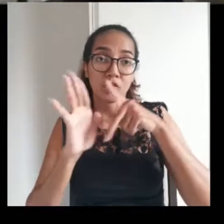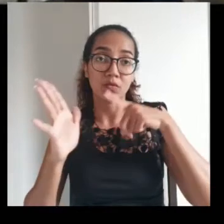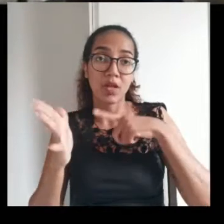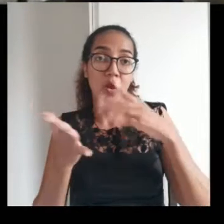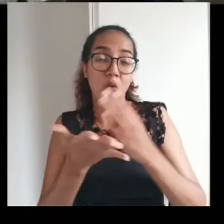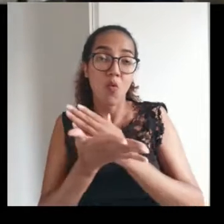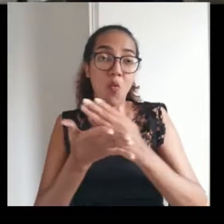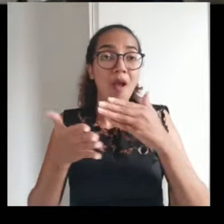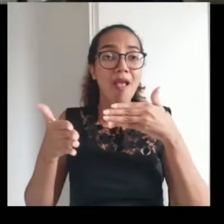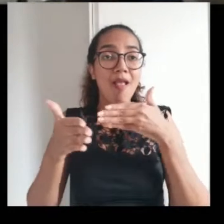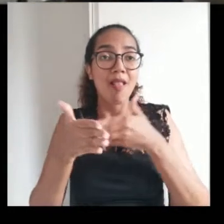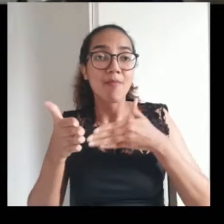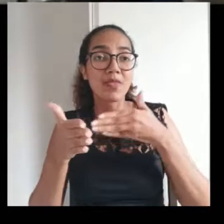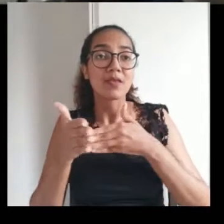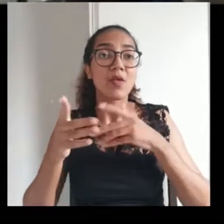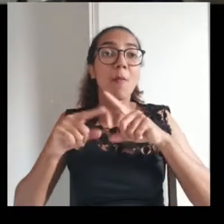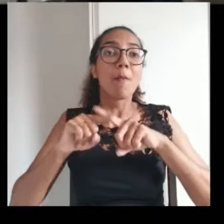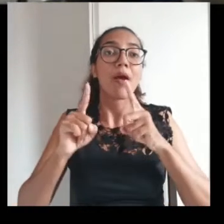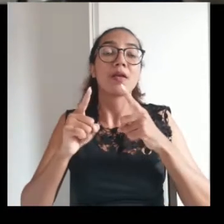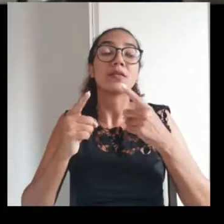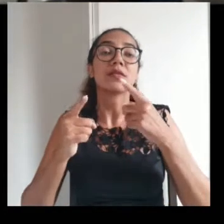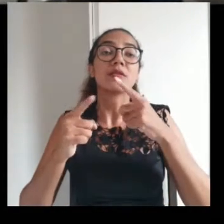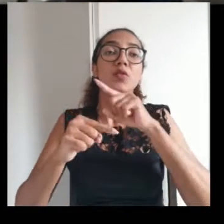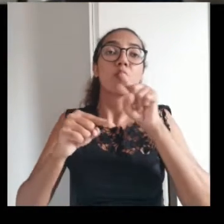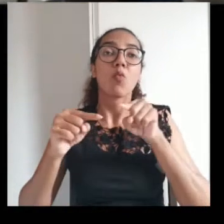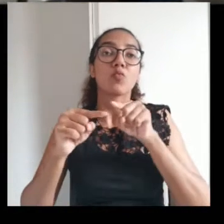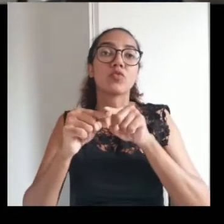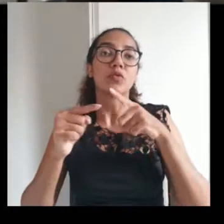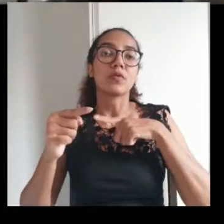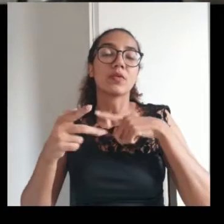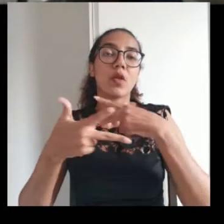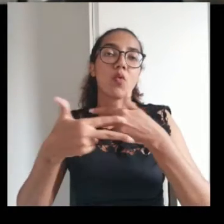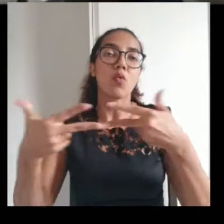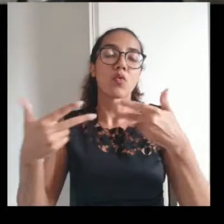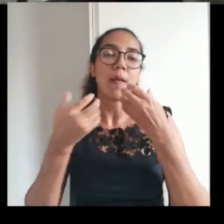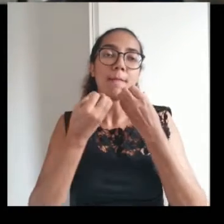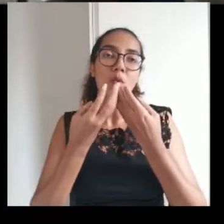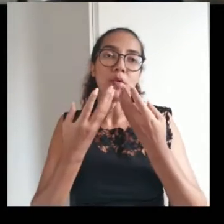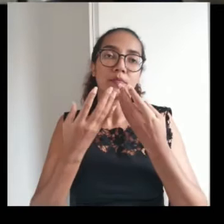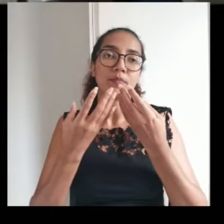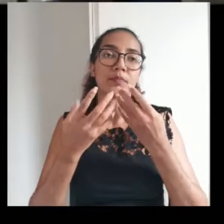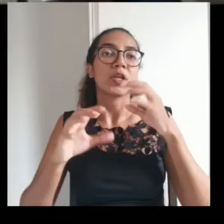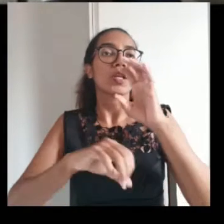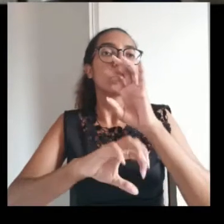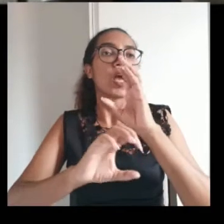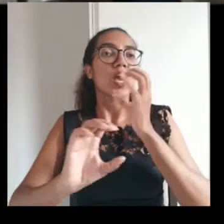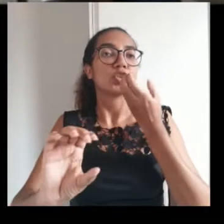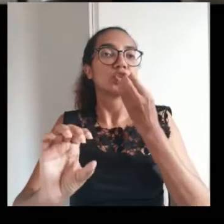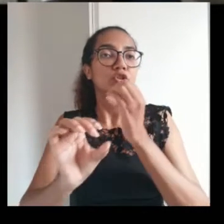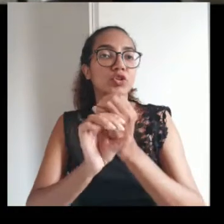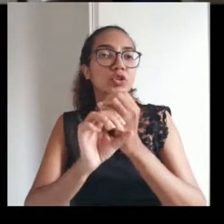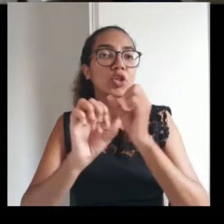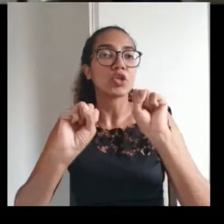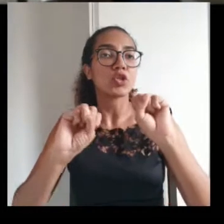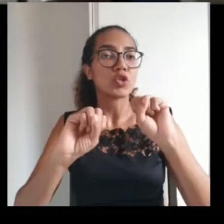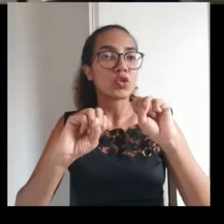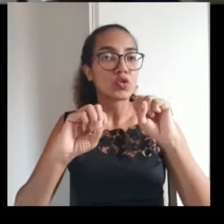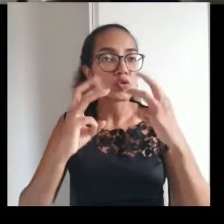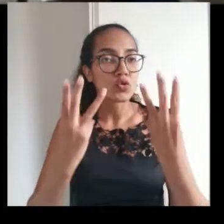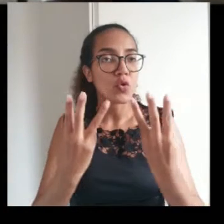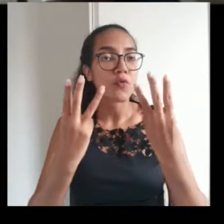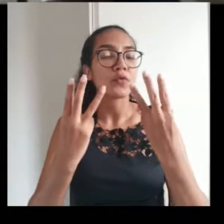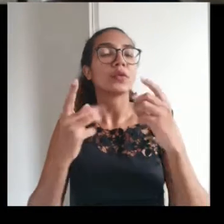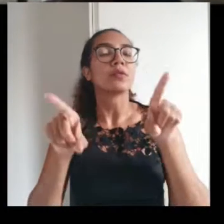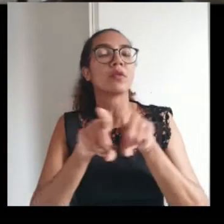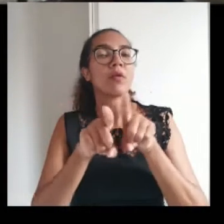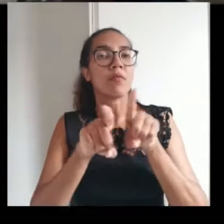engenharia de software é a mesma coisa. E aí é onde entra justamente o que a gente vai ver aqui e entender melhor nessa aula